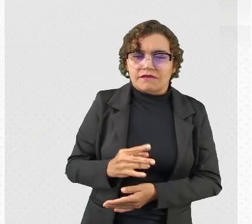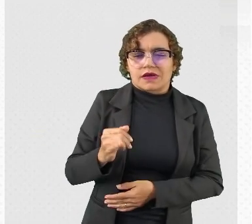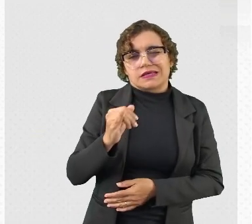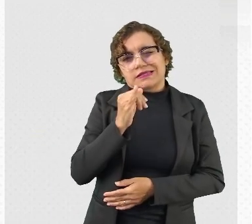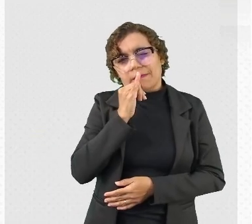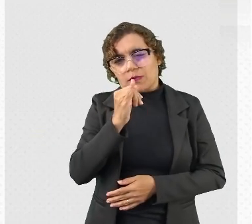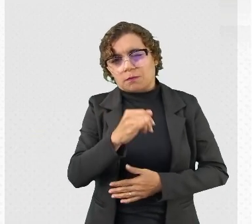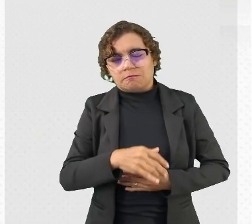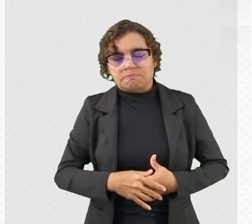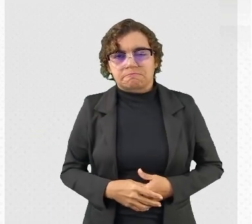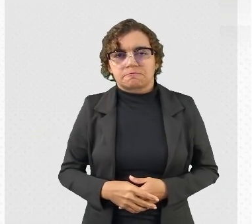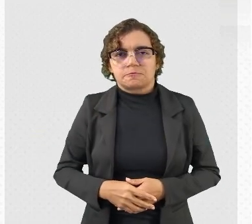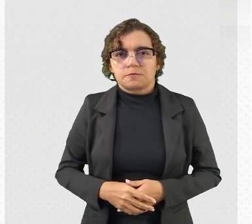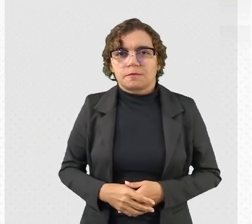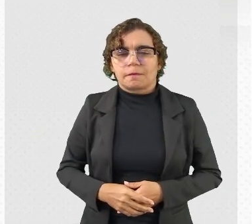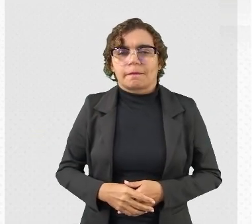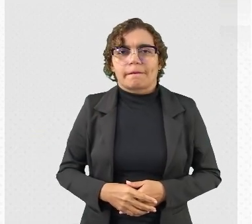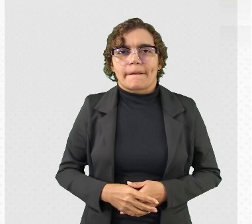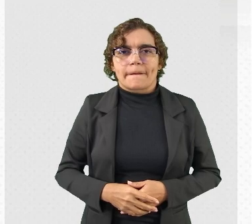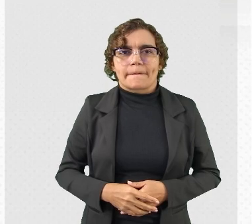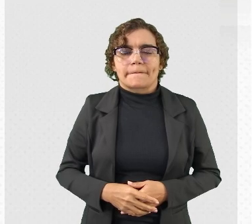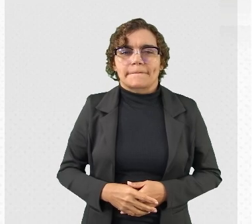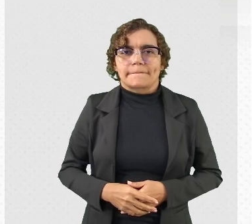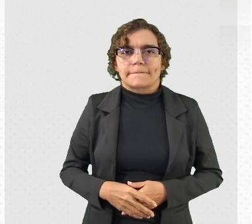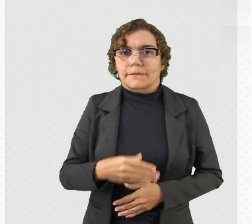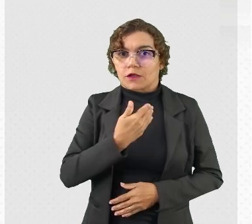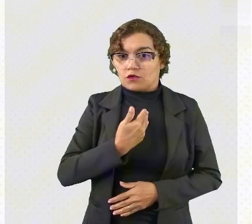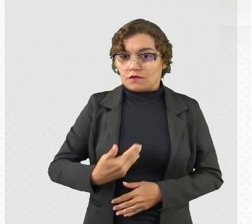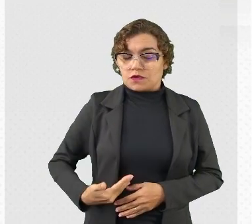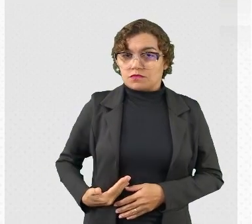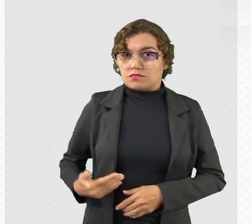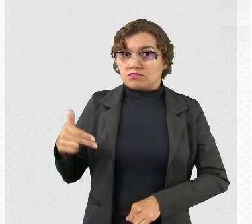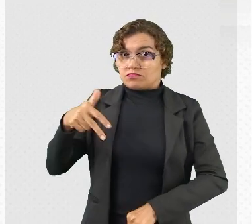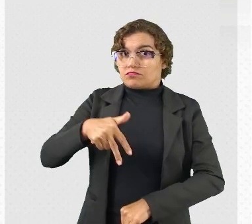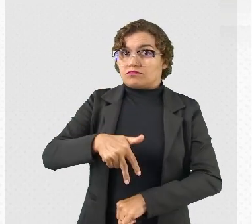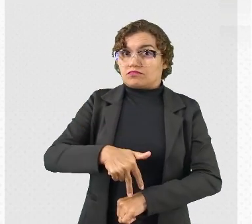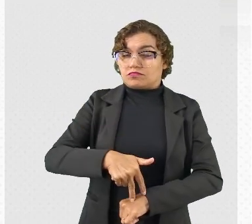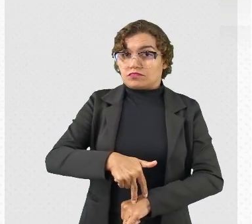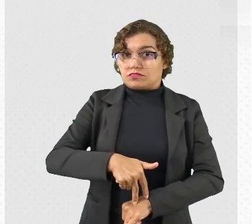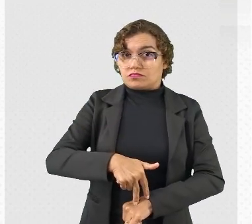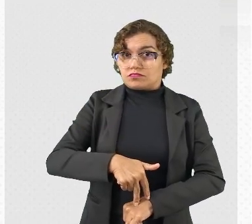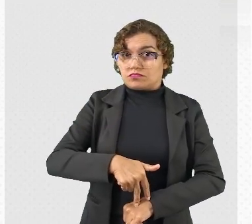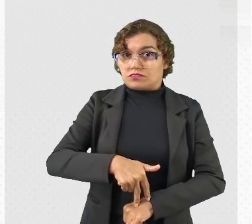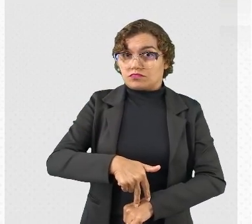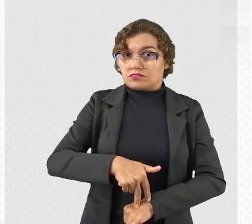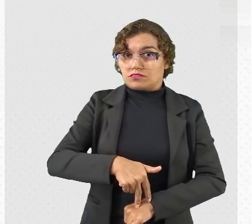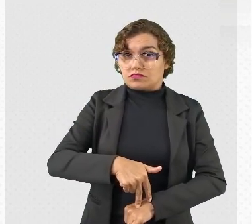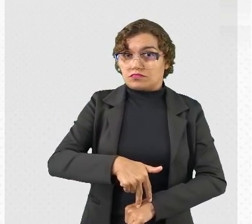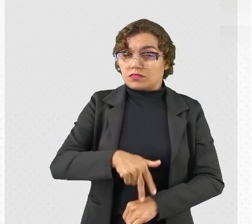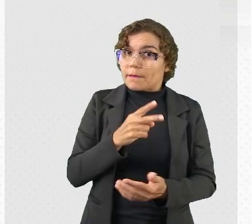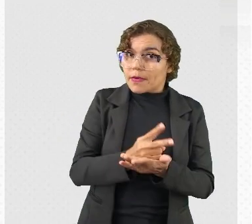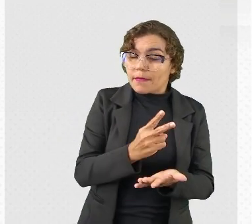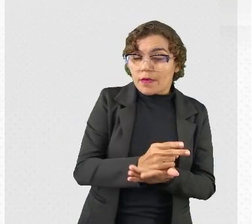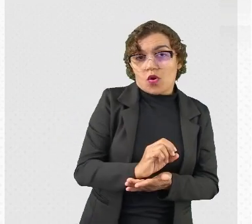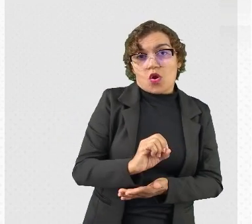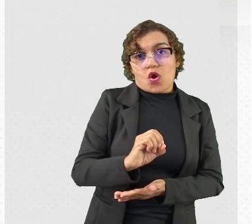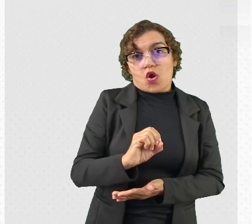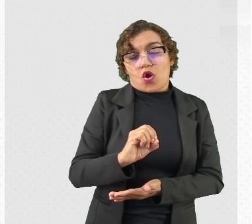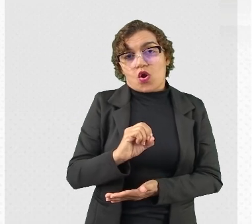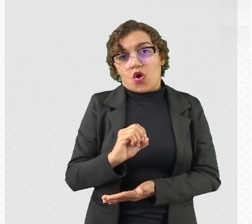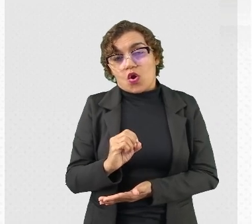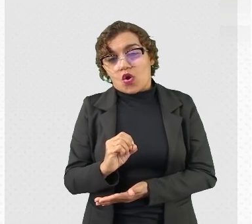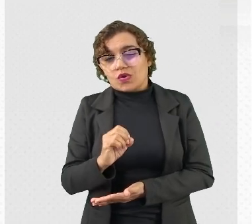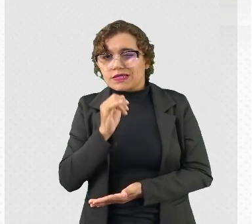digamos, colocar o seu governo em xeque, que vai derrubar o seu governo, do que manter esse governo. E